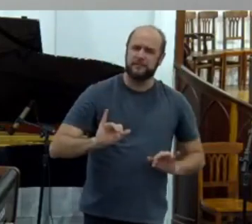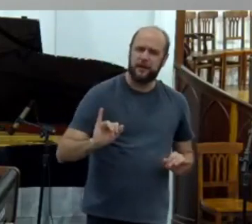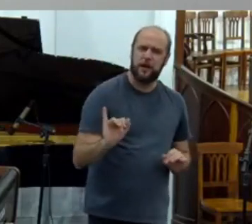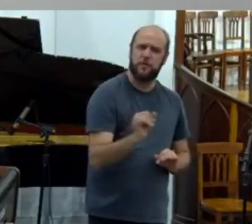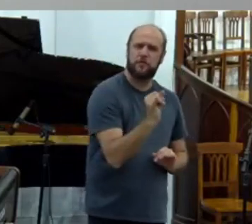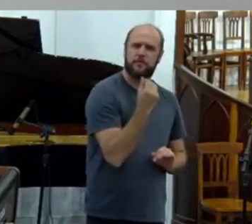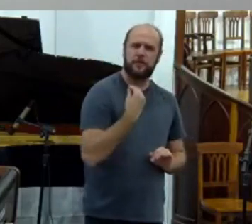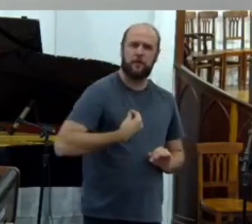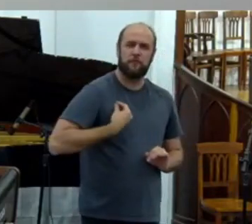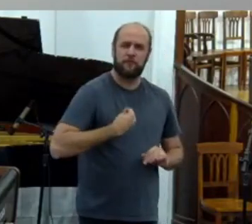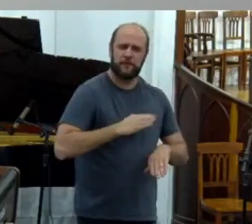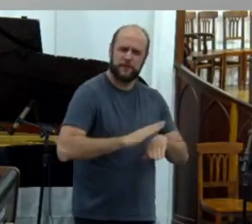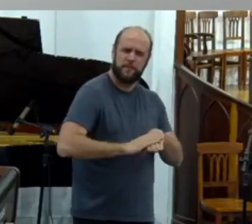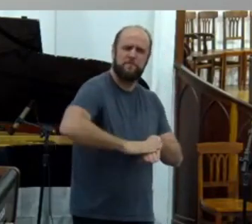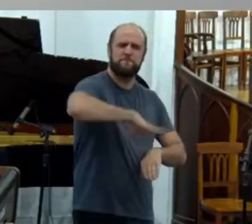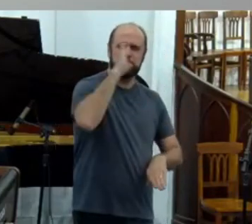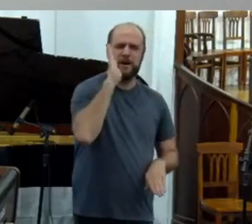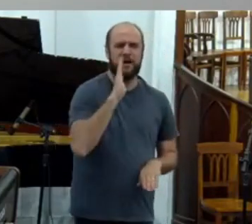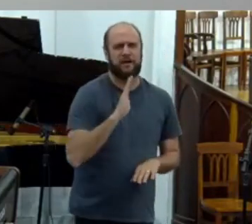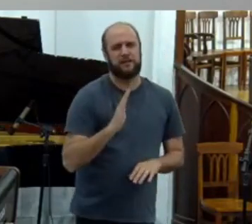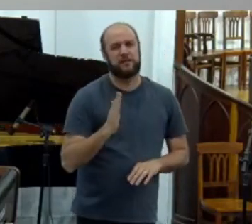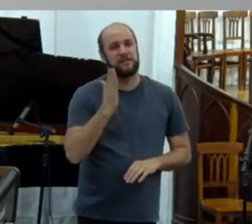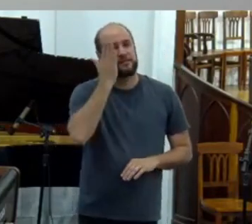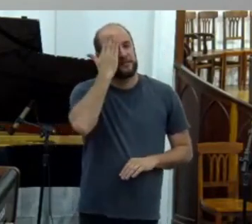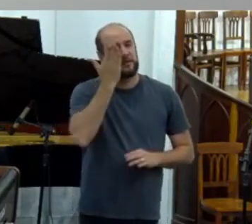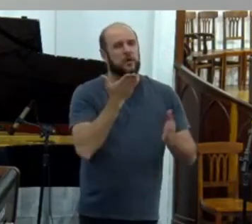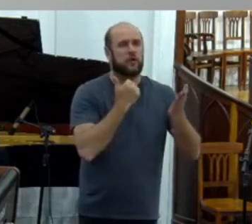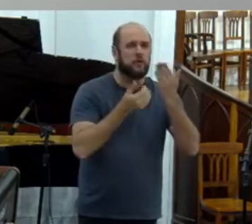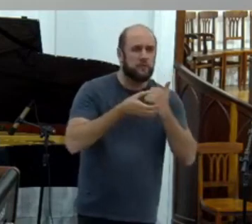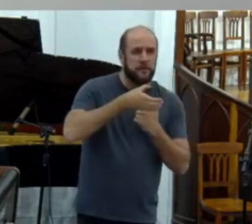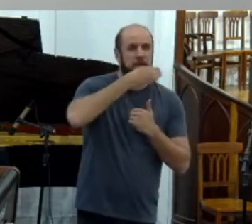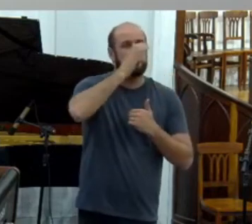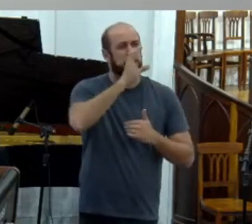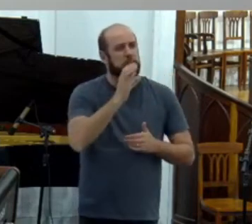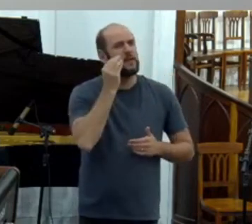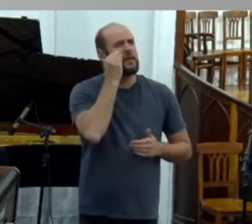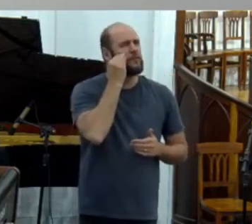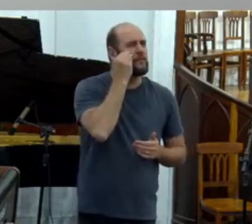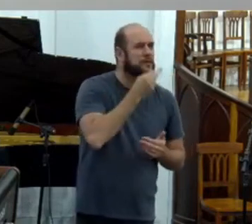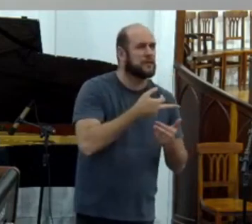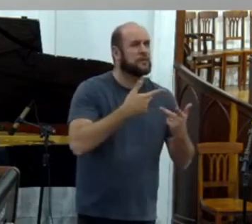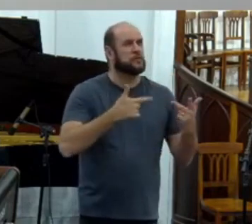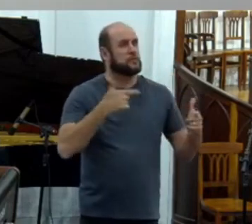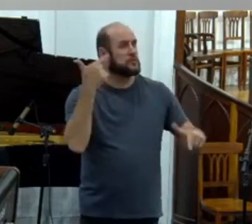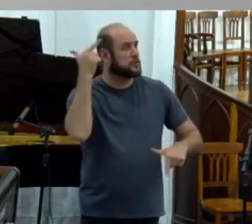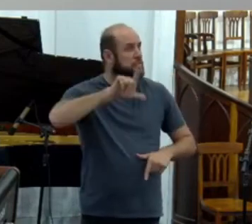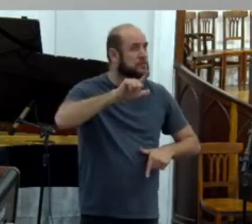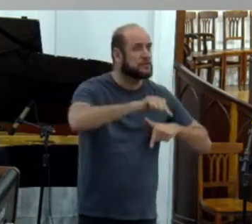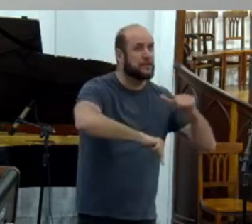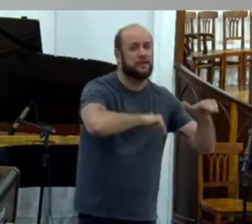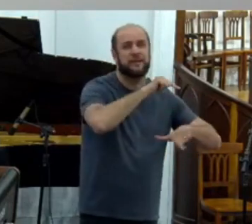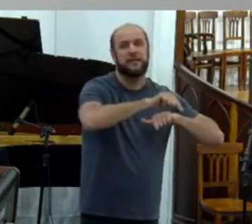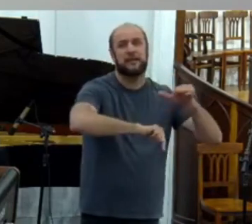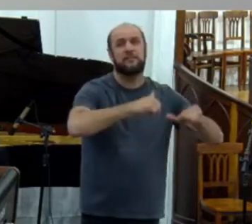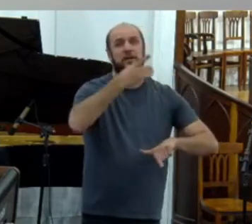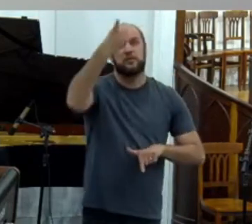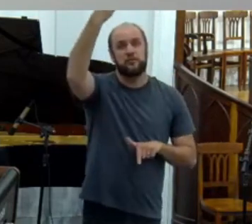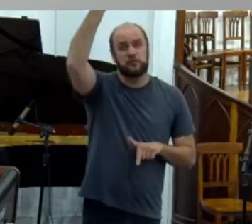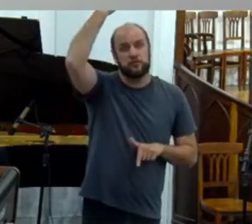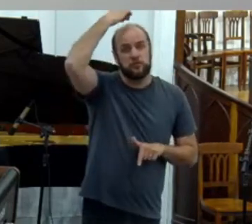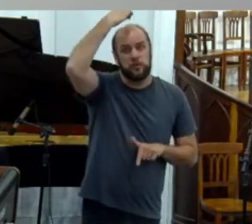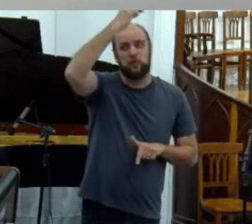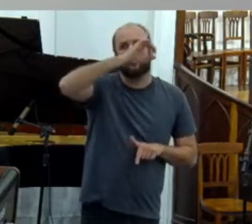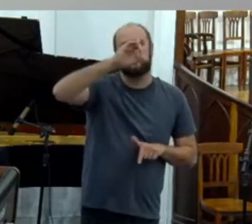ao máximo. Sei também que poder comer, beber e desfrutar o que se conseguiu com todo o trabalho é dom de